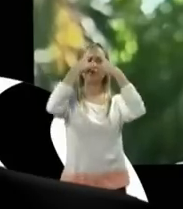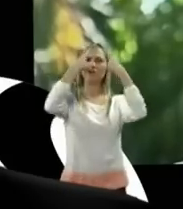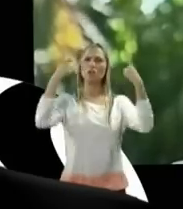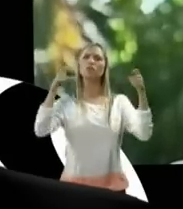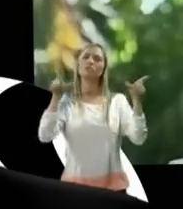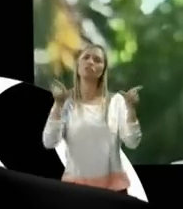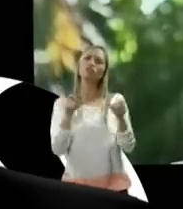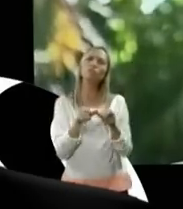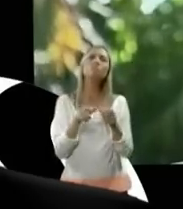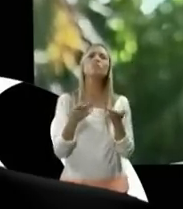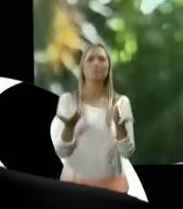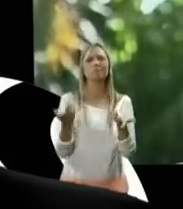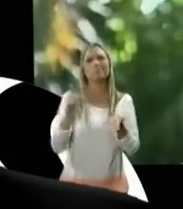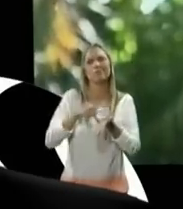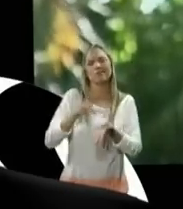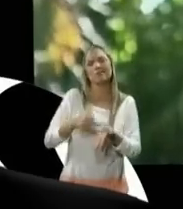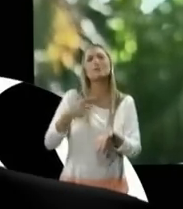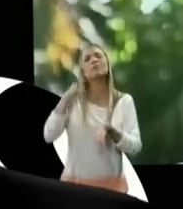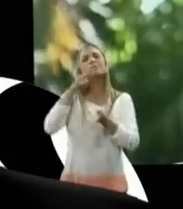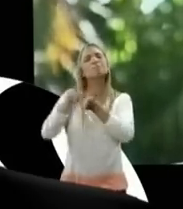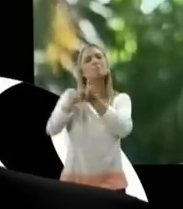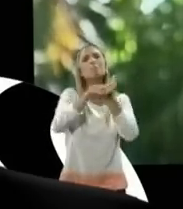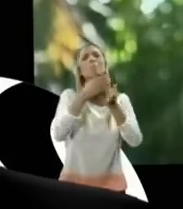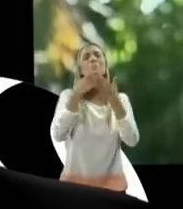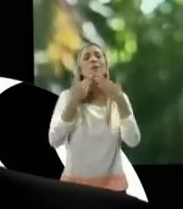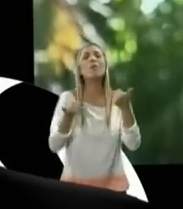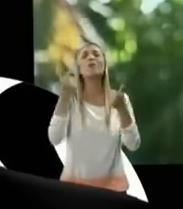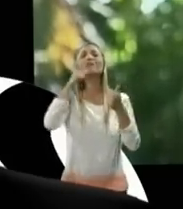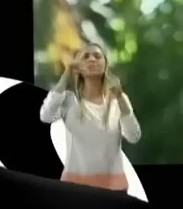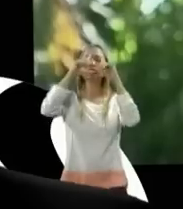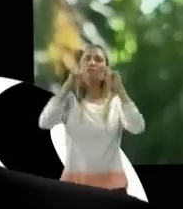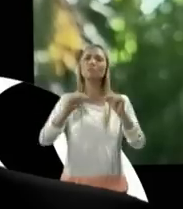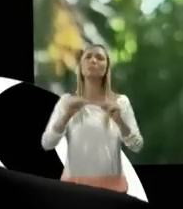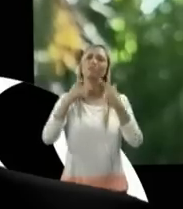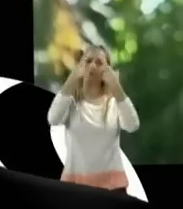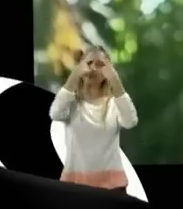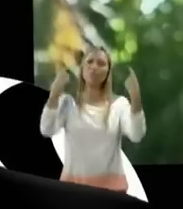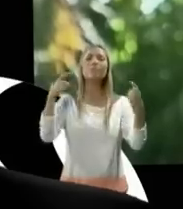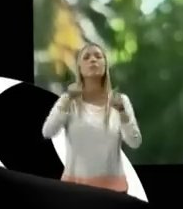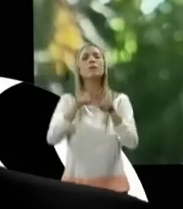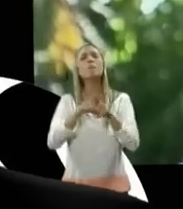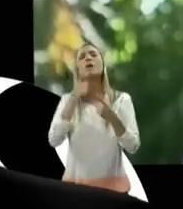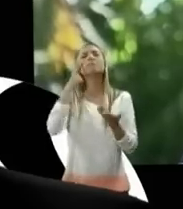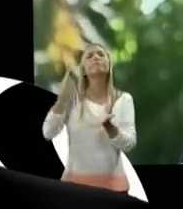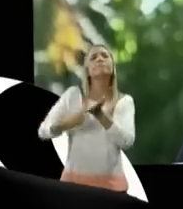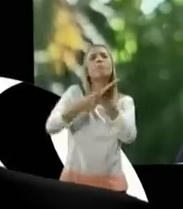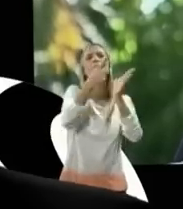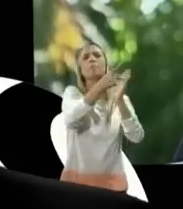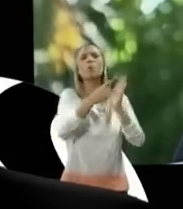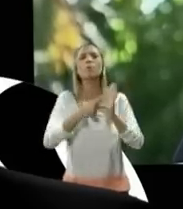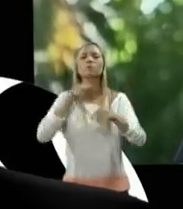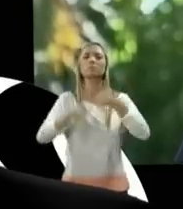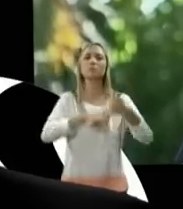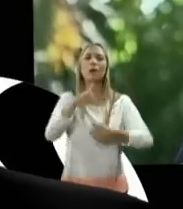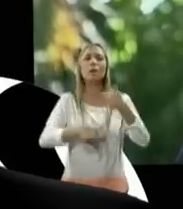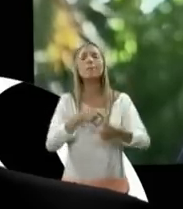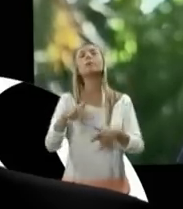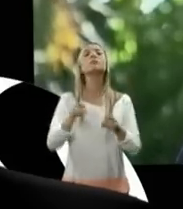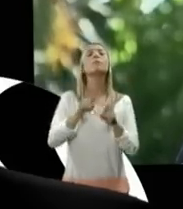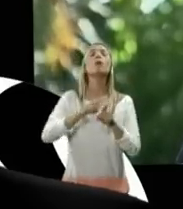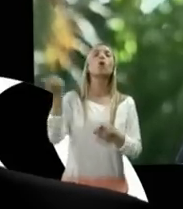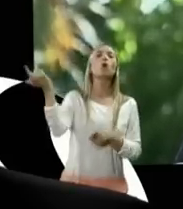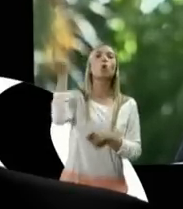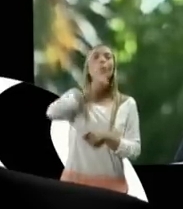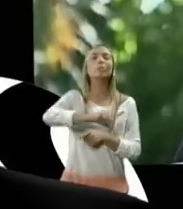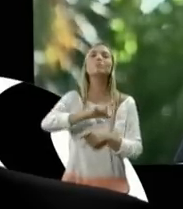violência aconteça nos meios urbanos e qualquer outros meios, desenvolver metodologias e propostas de trabalho e aplicá-las para que a gente realmente consiga